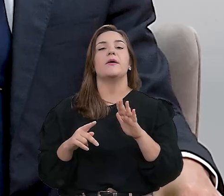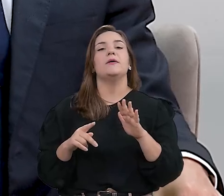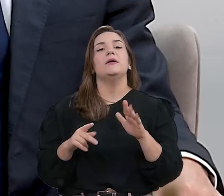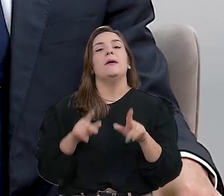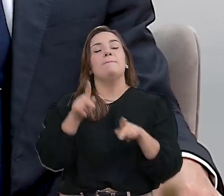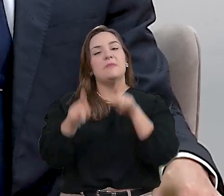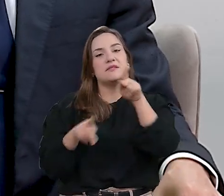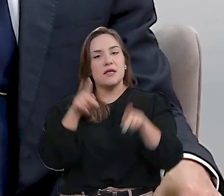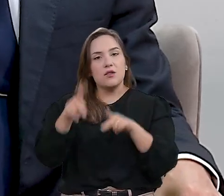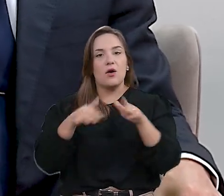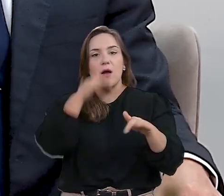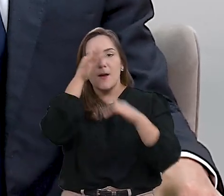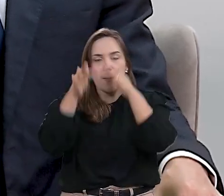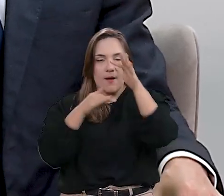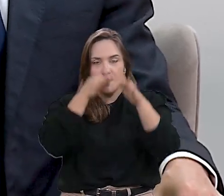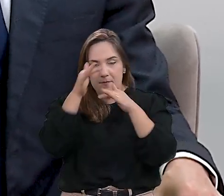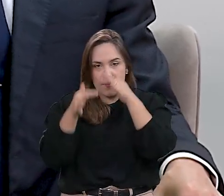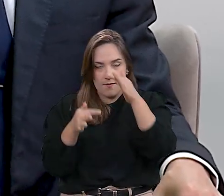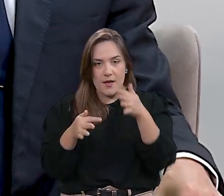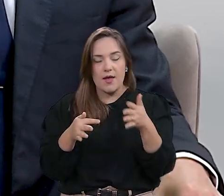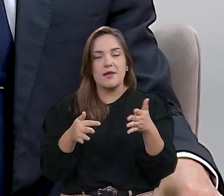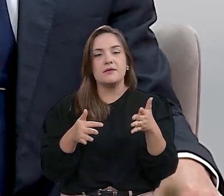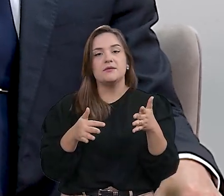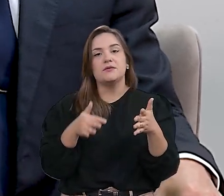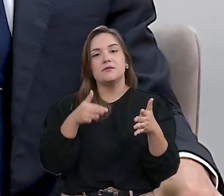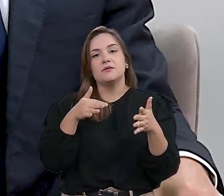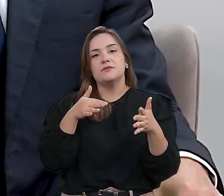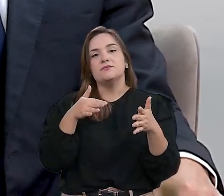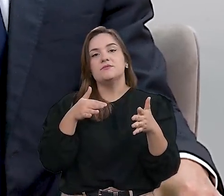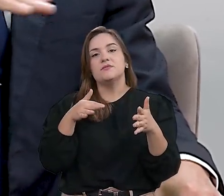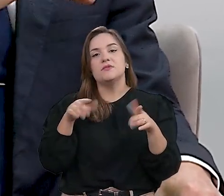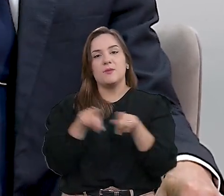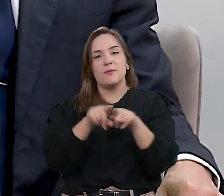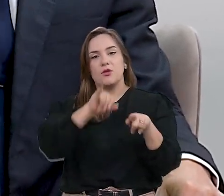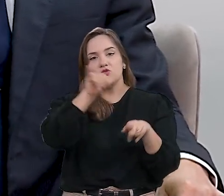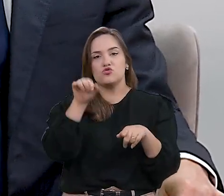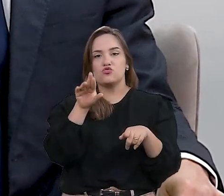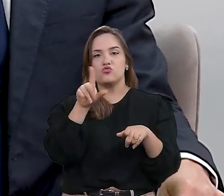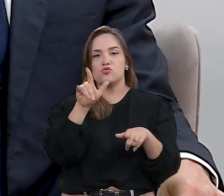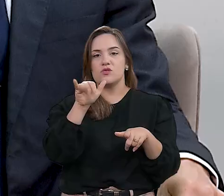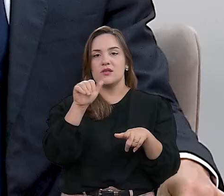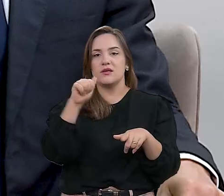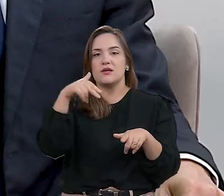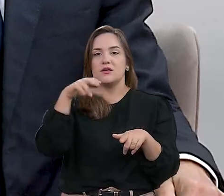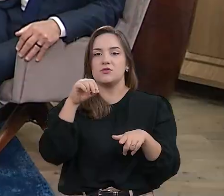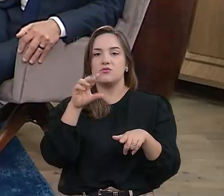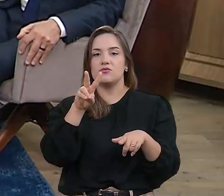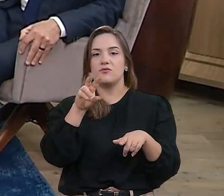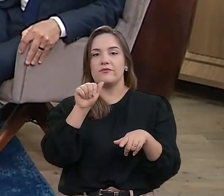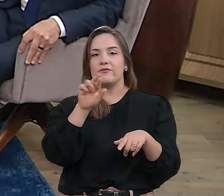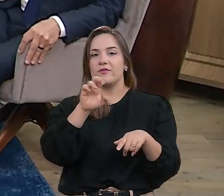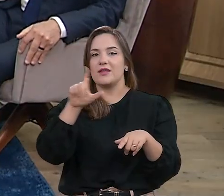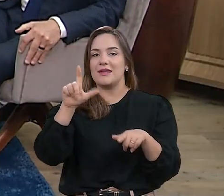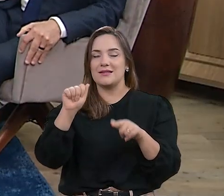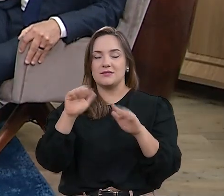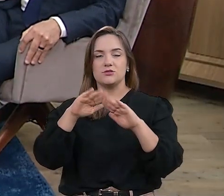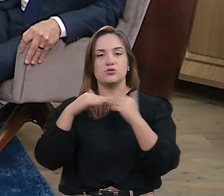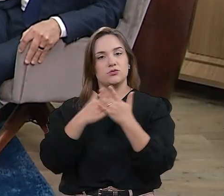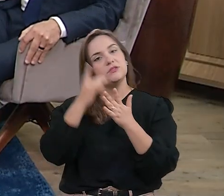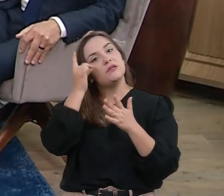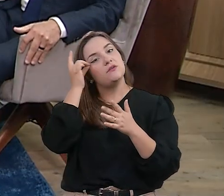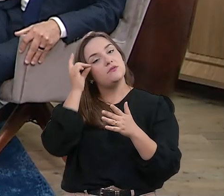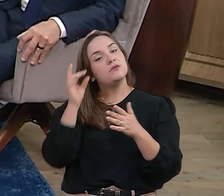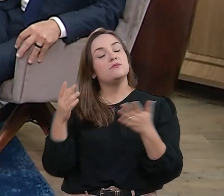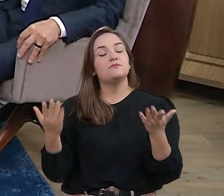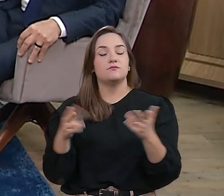PAI, da CPD, da Juliano Varela. A gente conhece muitas entidades, né? E a gente sabe que